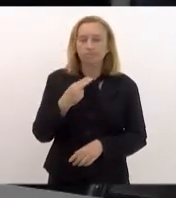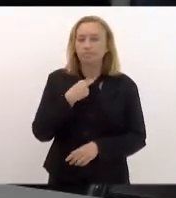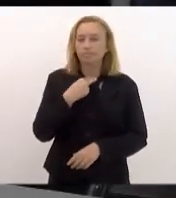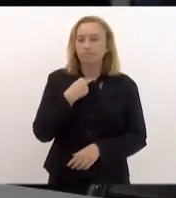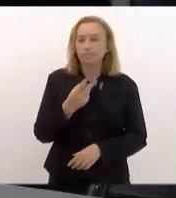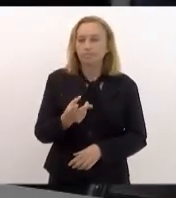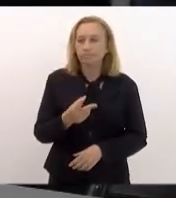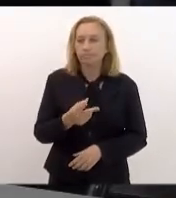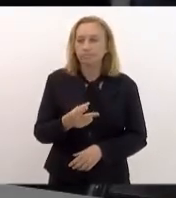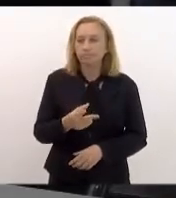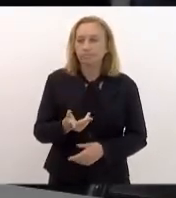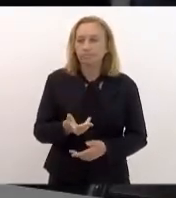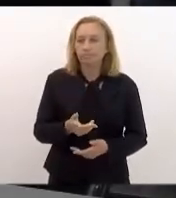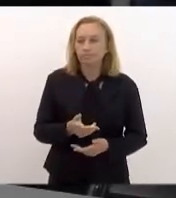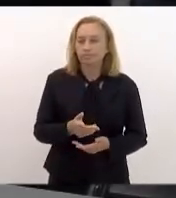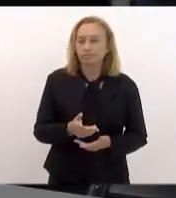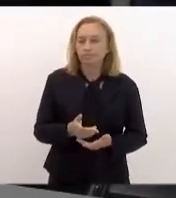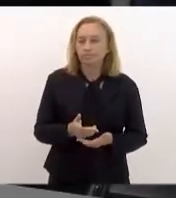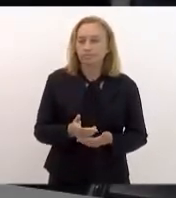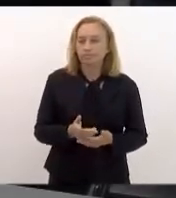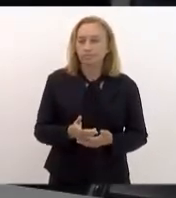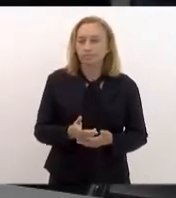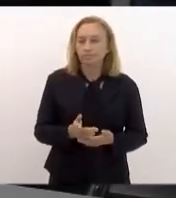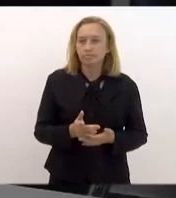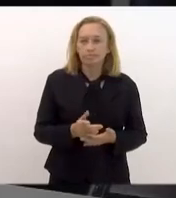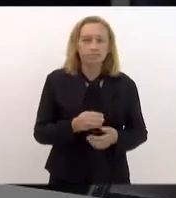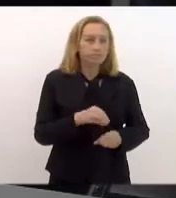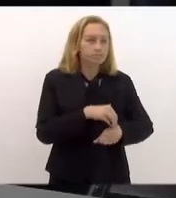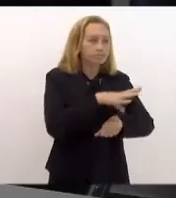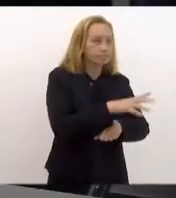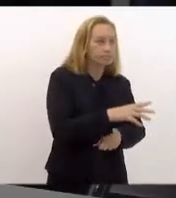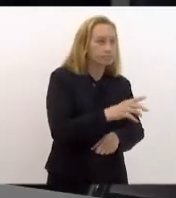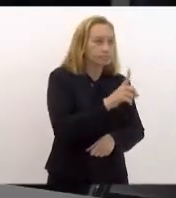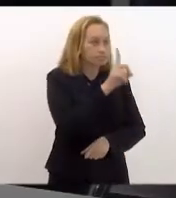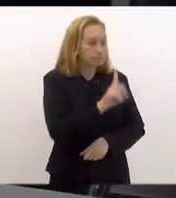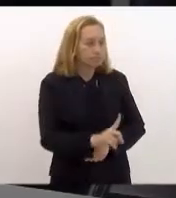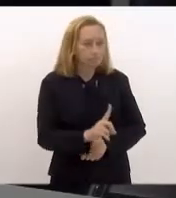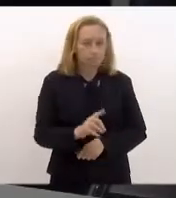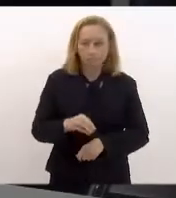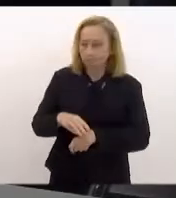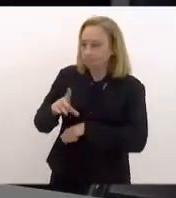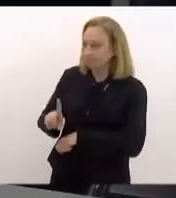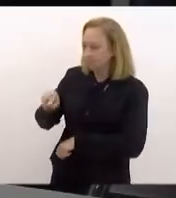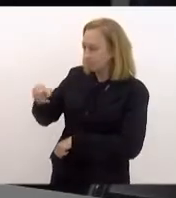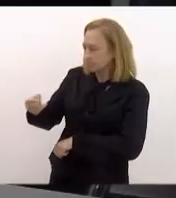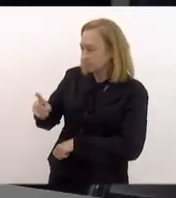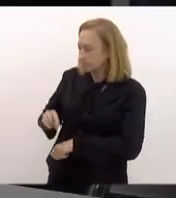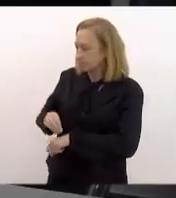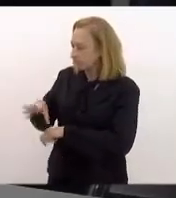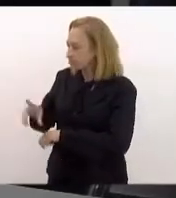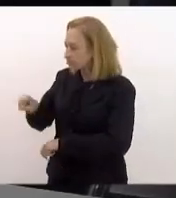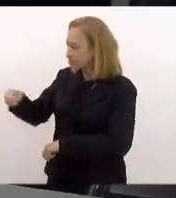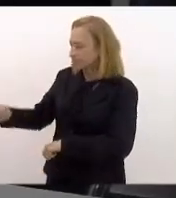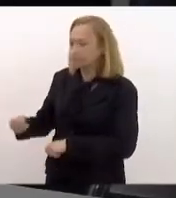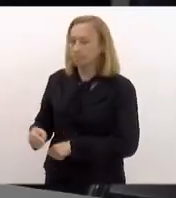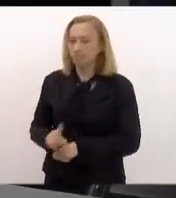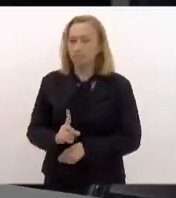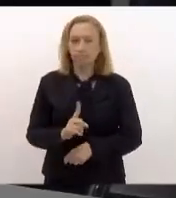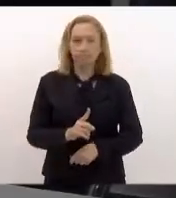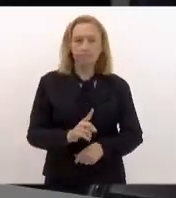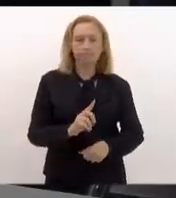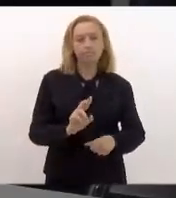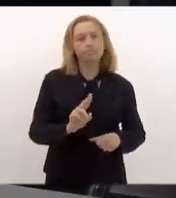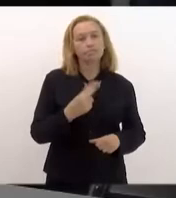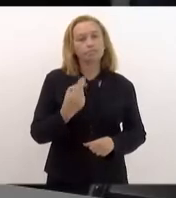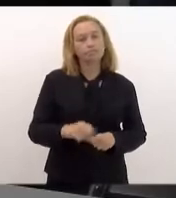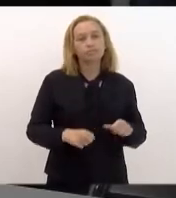ficar fracionando, quer dizer, alguém indica um diretor, outro indica o outro, não é por aí, gente. Ou a gente muda isso, ou